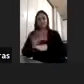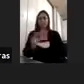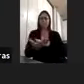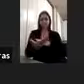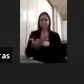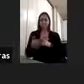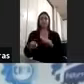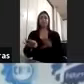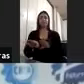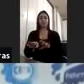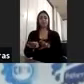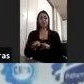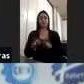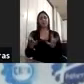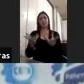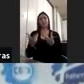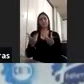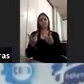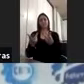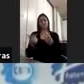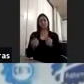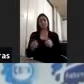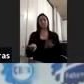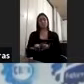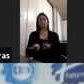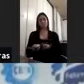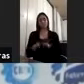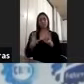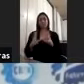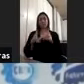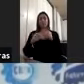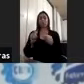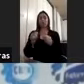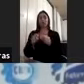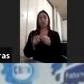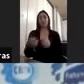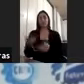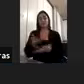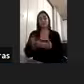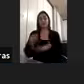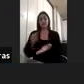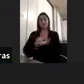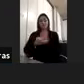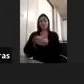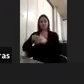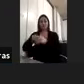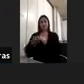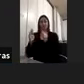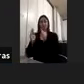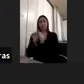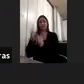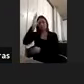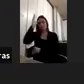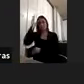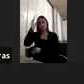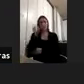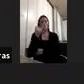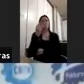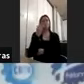Isso é um conforto, né? Tudo que faltou lá para a empresa está sobrando aqui, sobrando aqui. Fábrica, né?